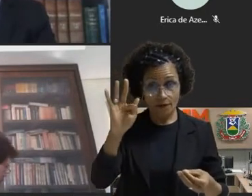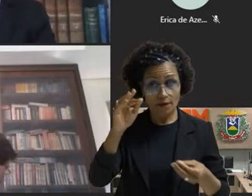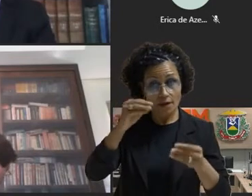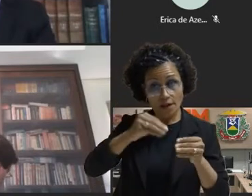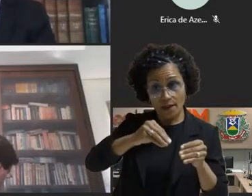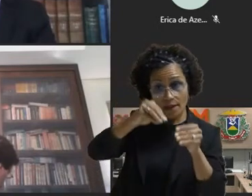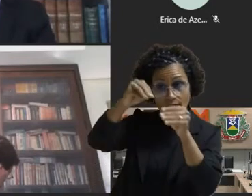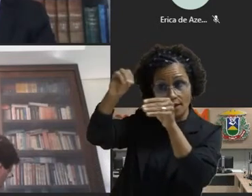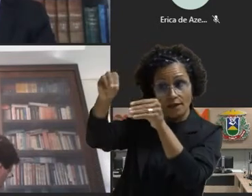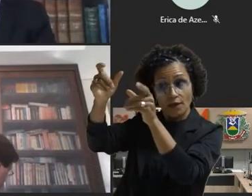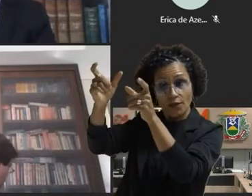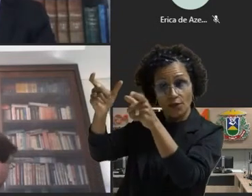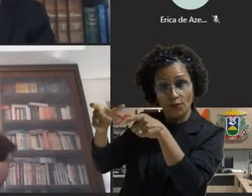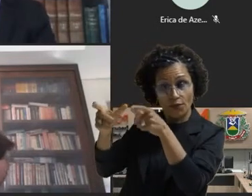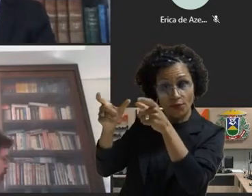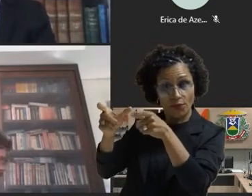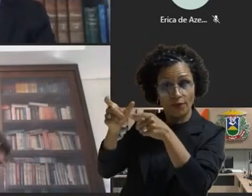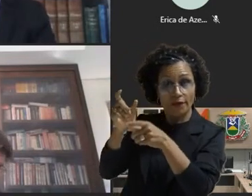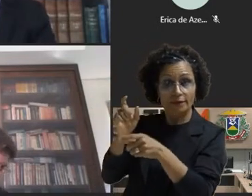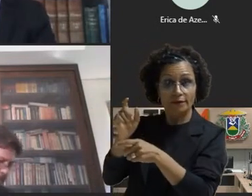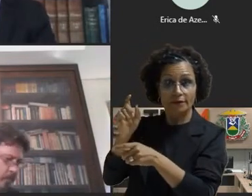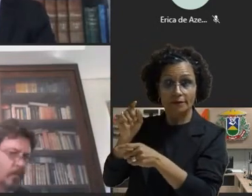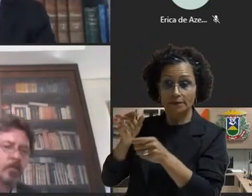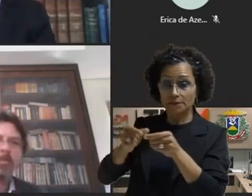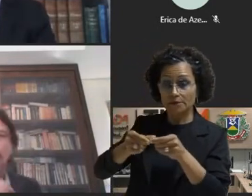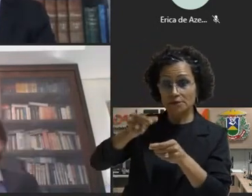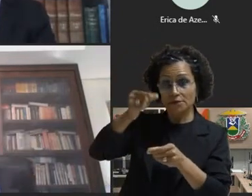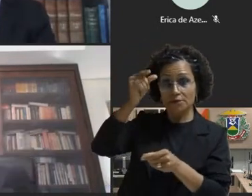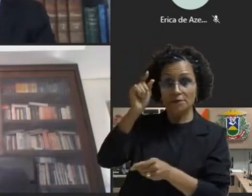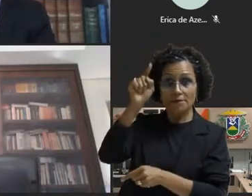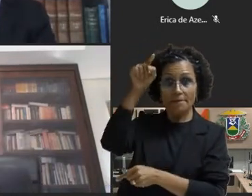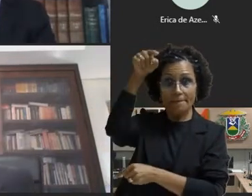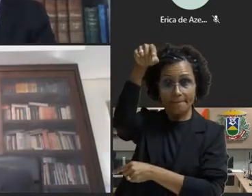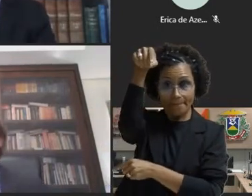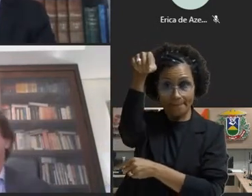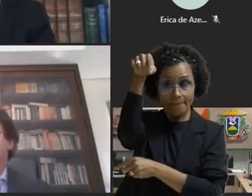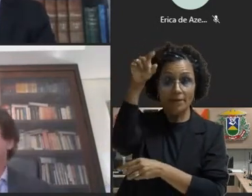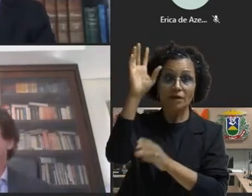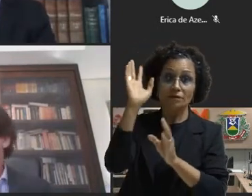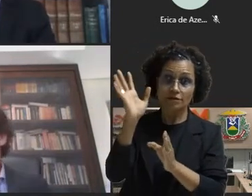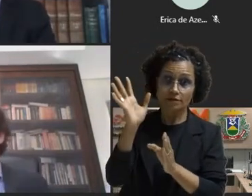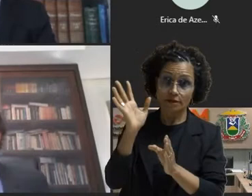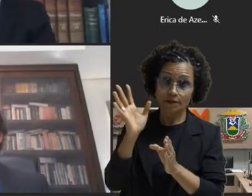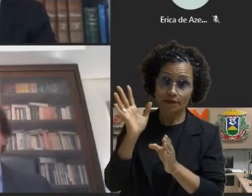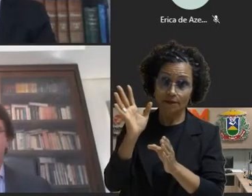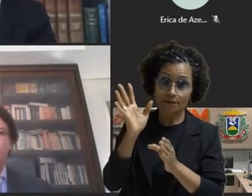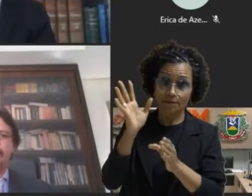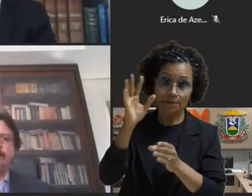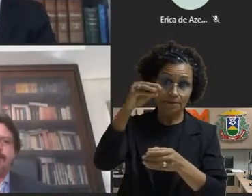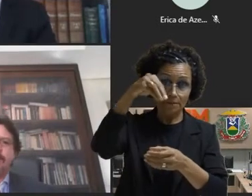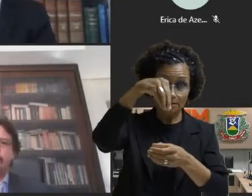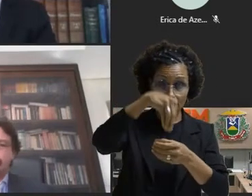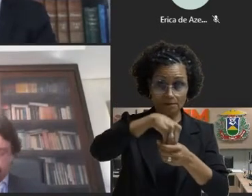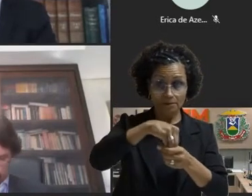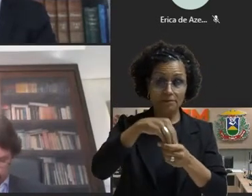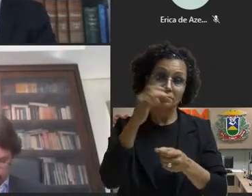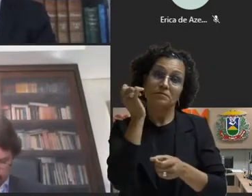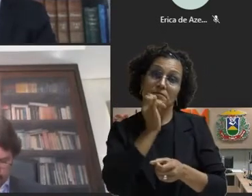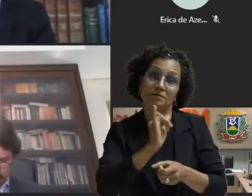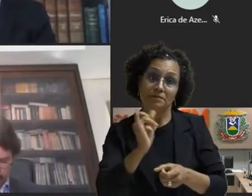e os postes foram adquiridos para instalar essa